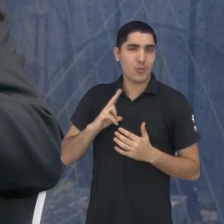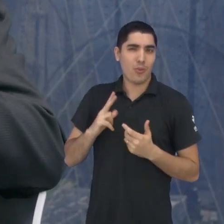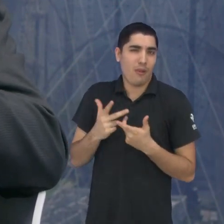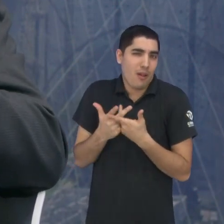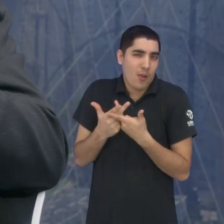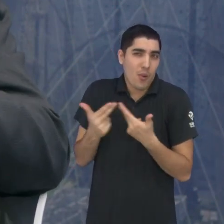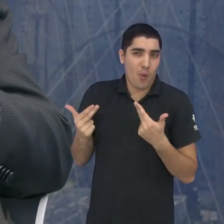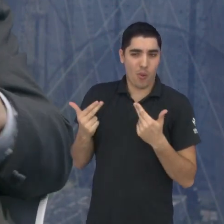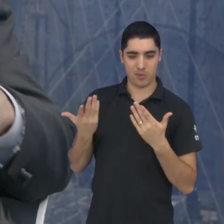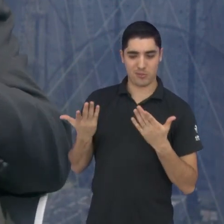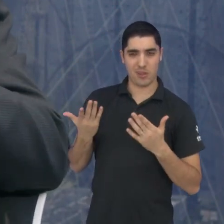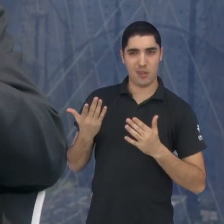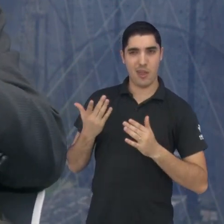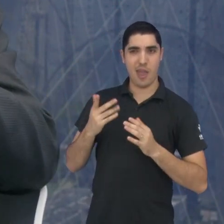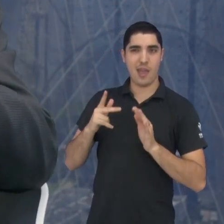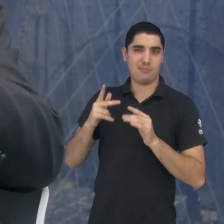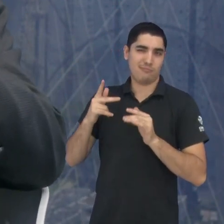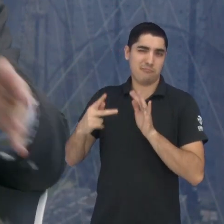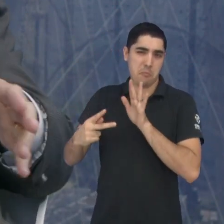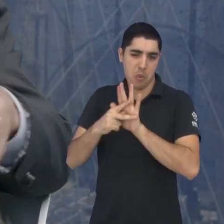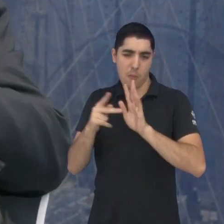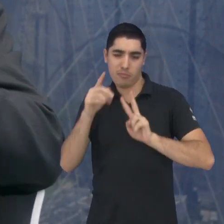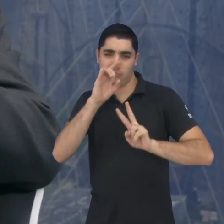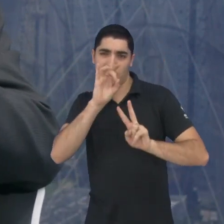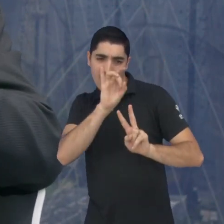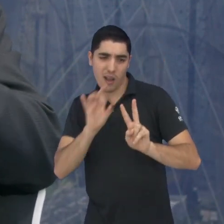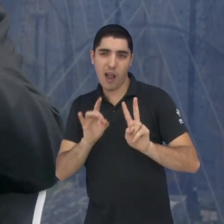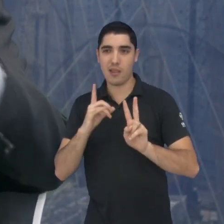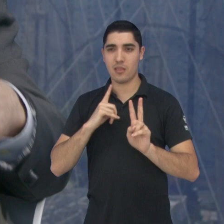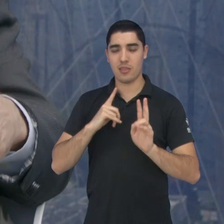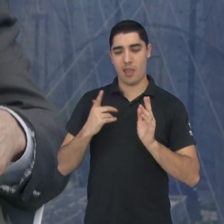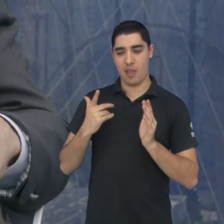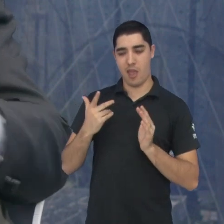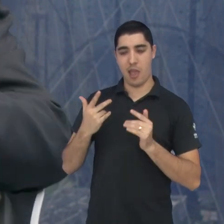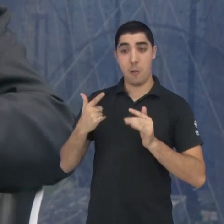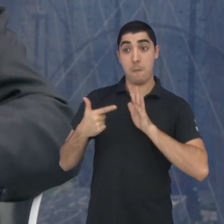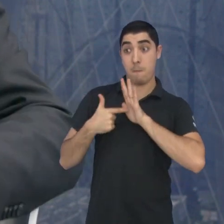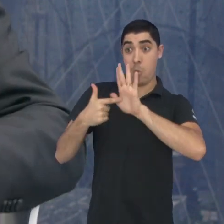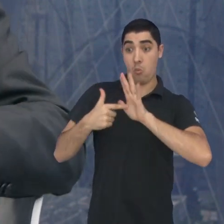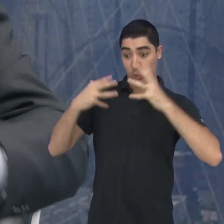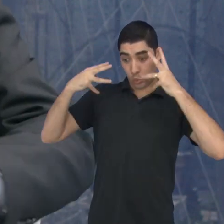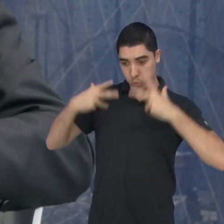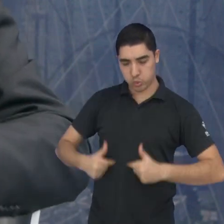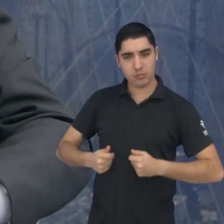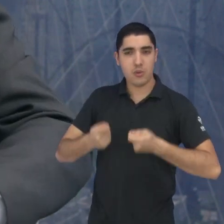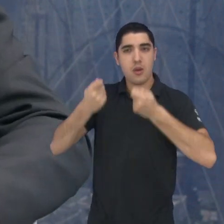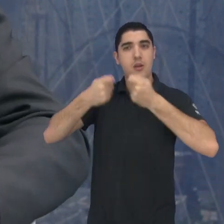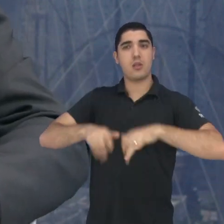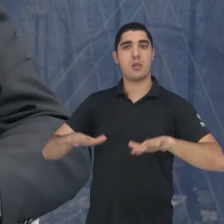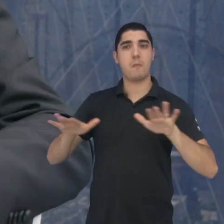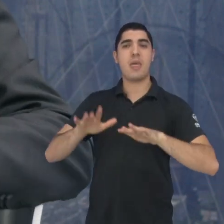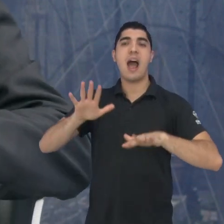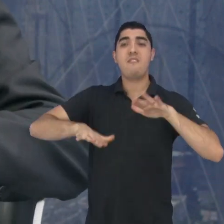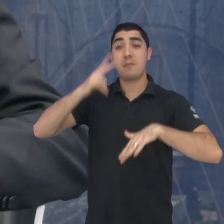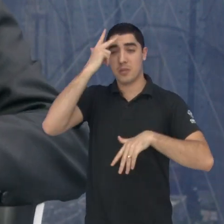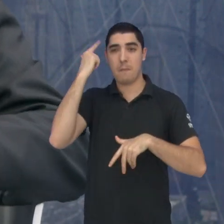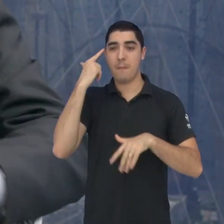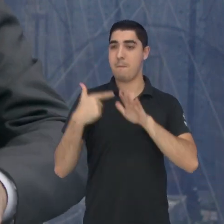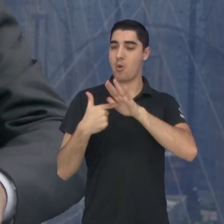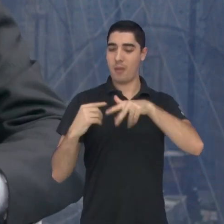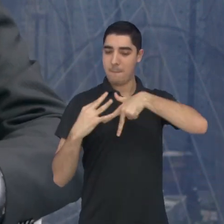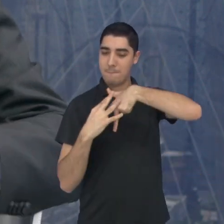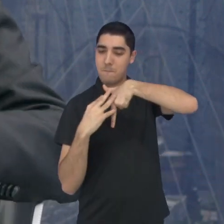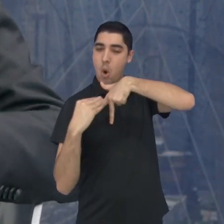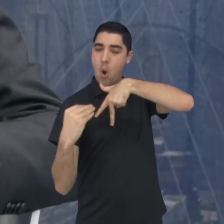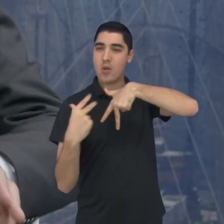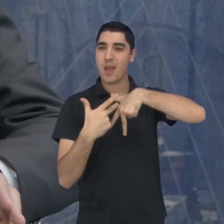estão só vivendo um momento que é o momento da moda, da forma de se expor, de trazer uma descontração, abrir mais